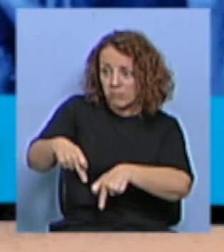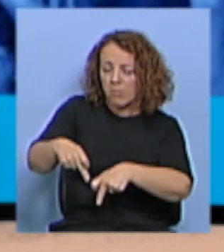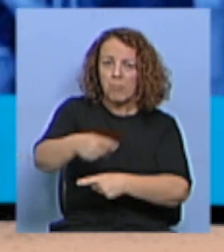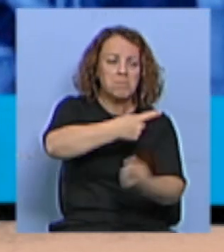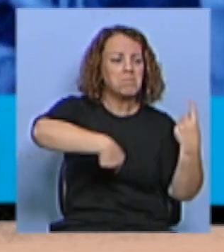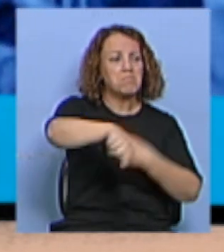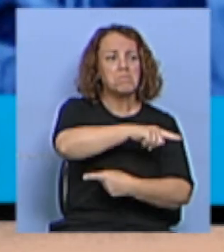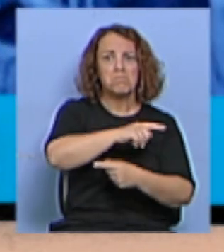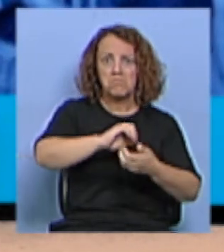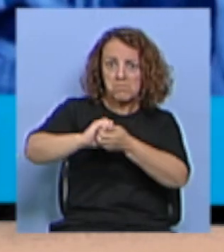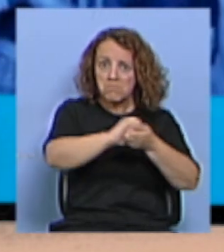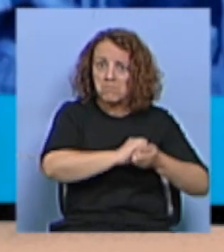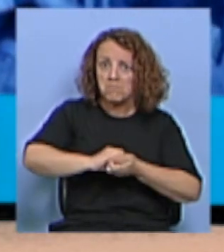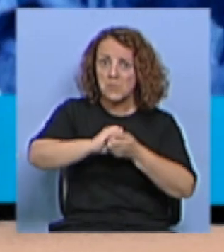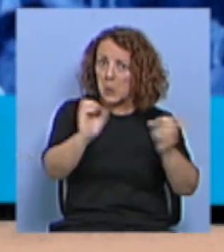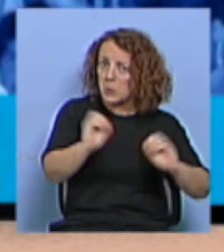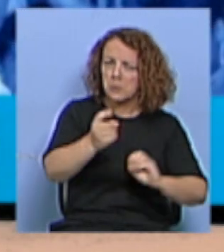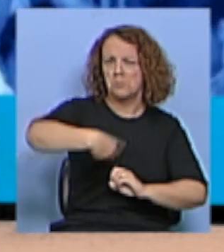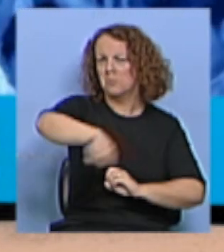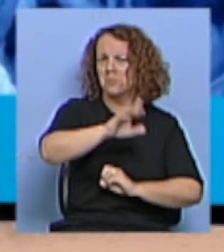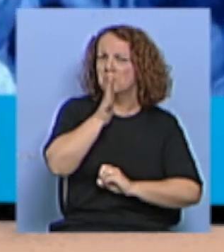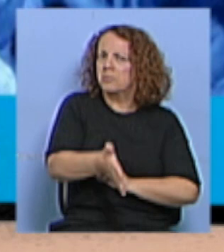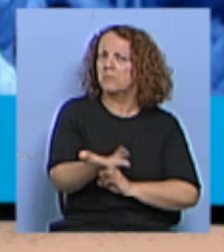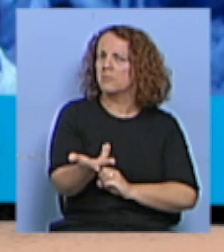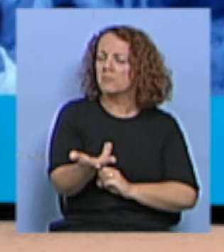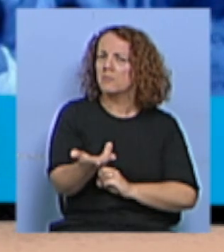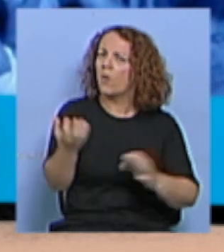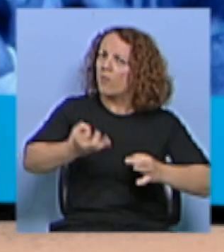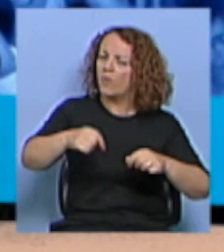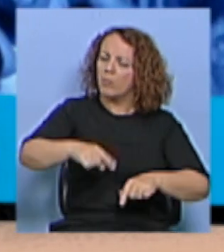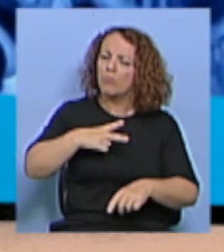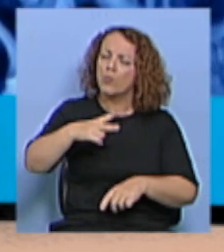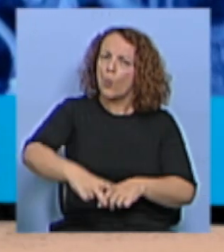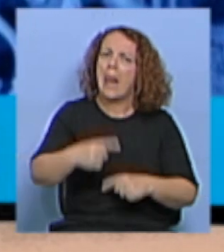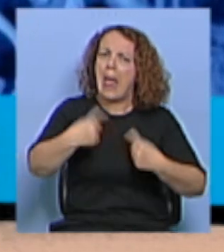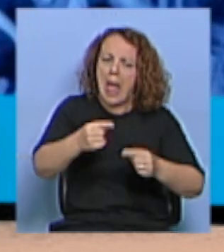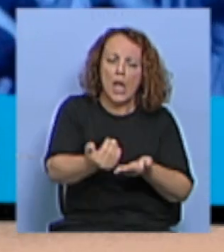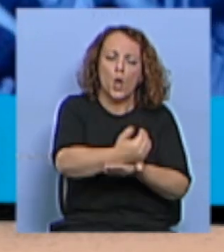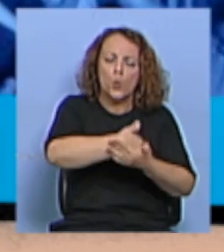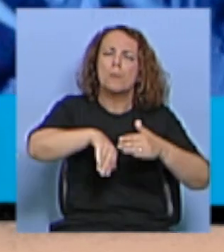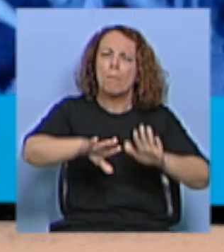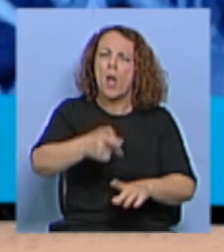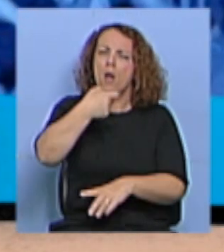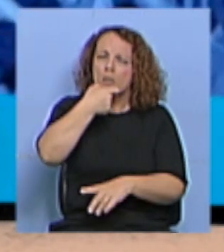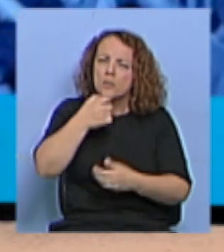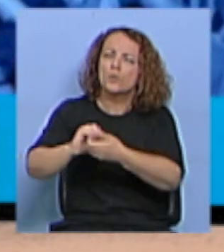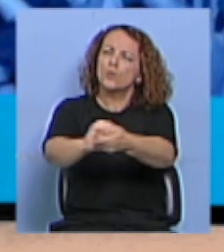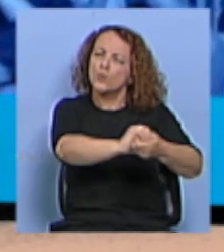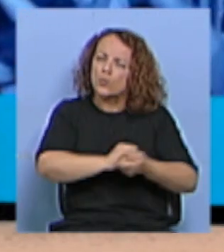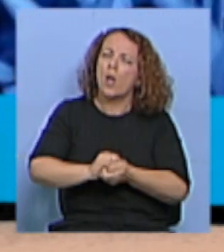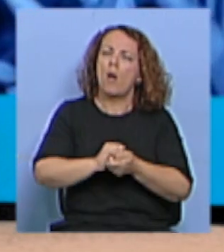em Portugal, apesar dos recursos que já existiam, foi necessária a solidariedade de muitas pessoas e a solidariedade